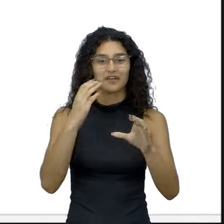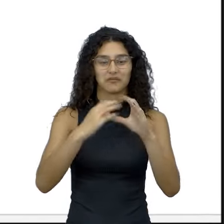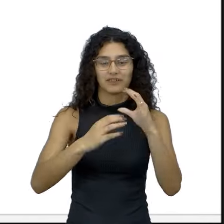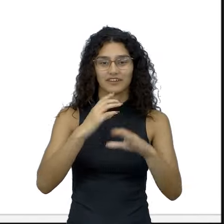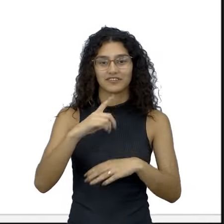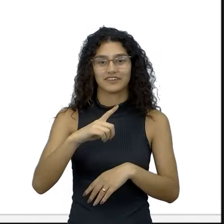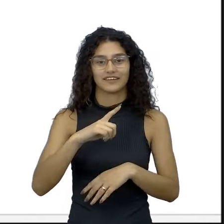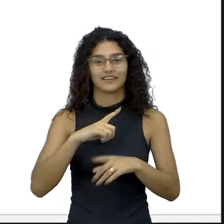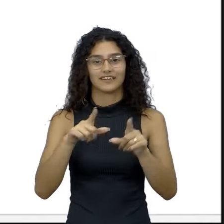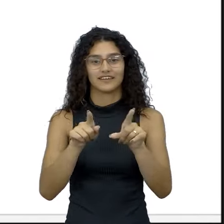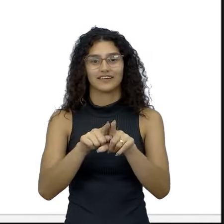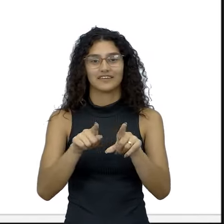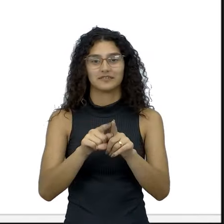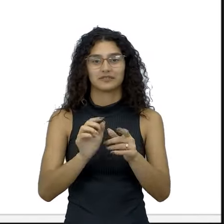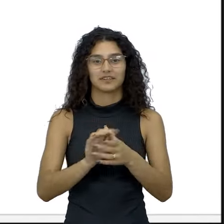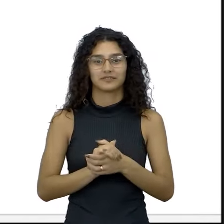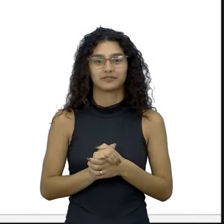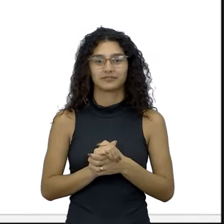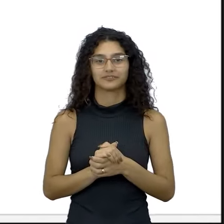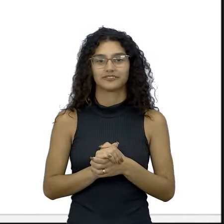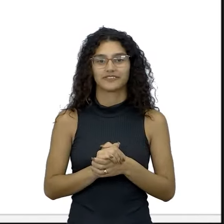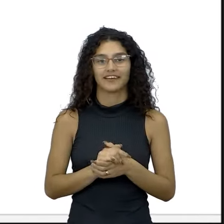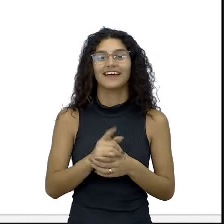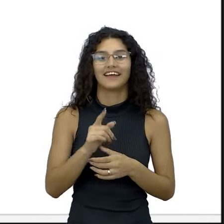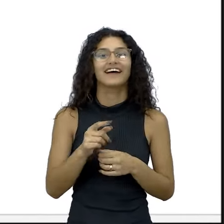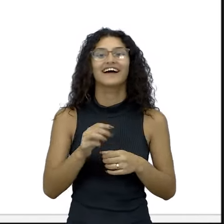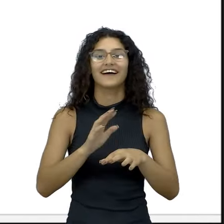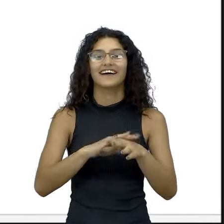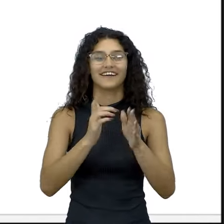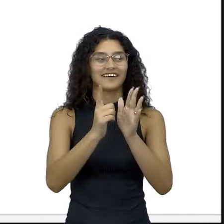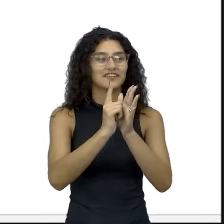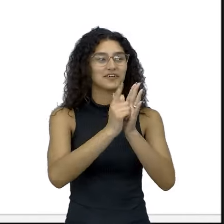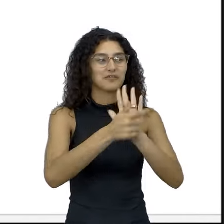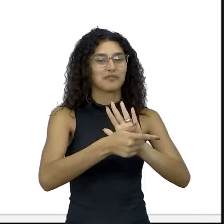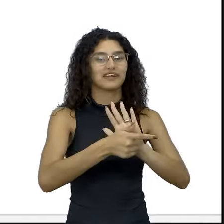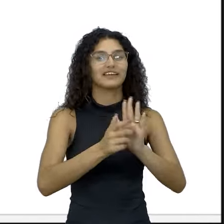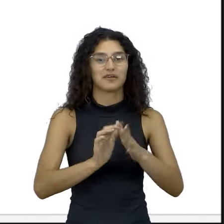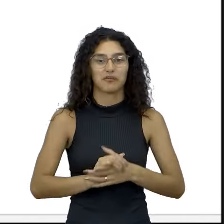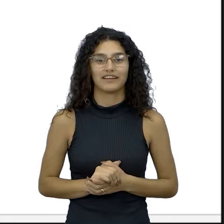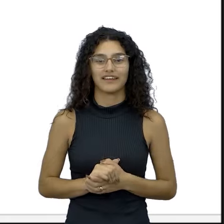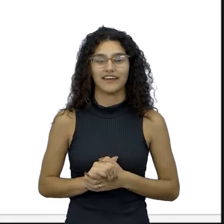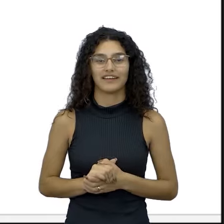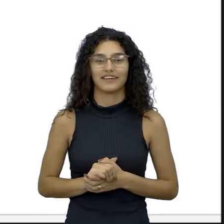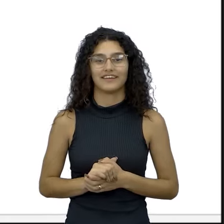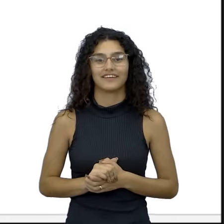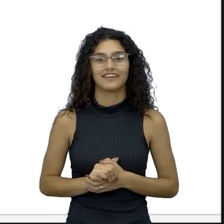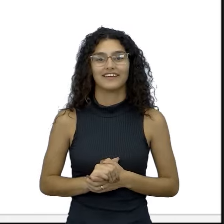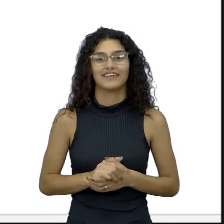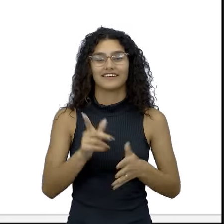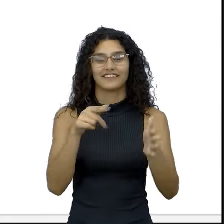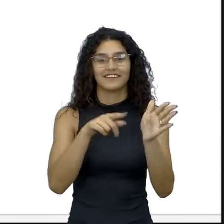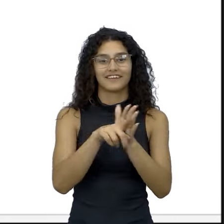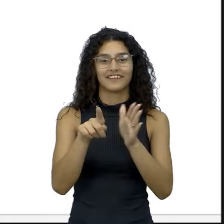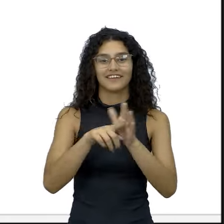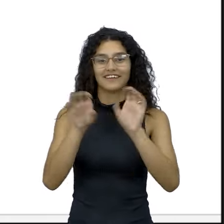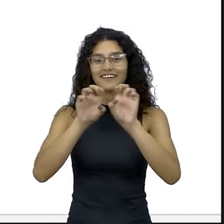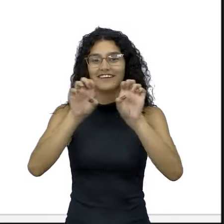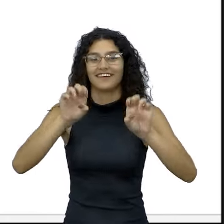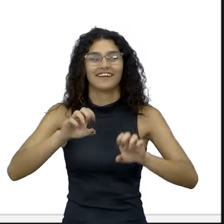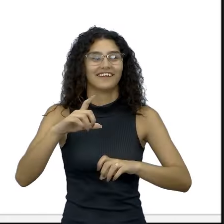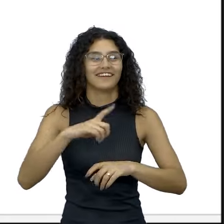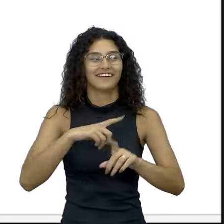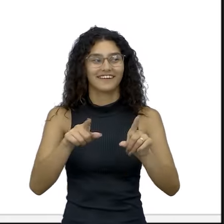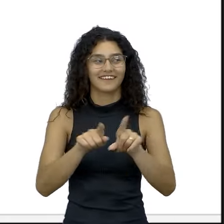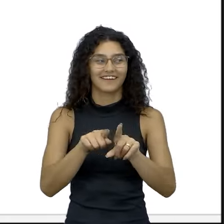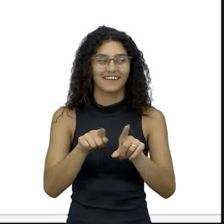comunicativa, A situação comunicativa desse gênero. Essa estrutura que começa com você